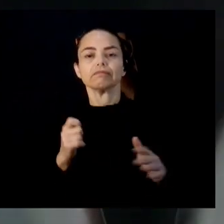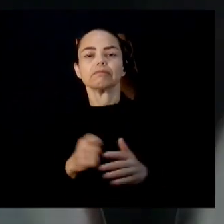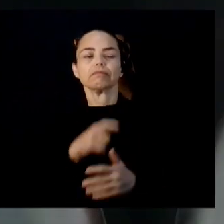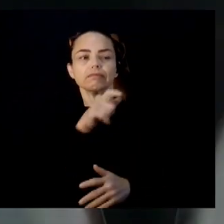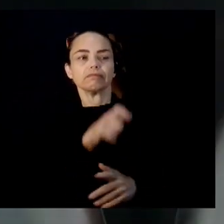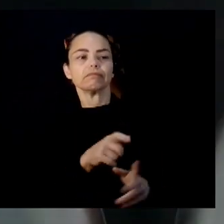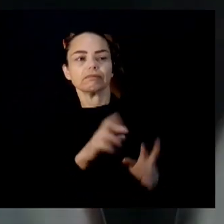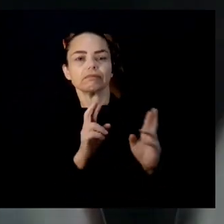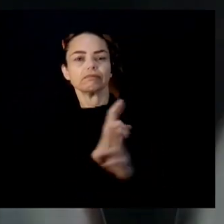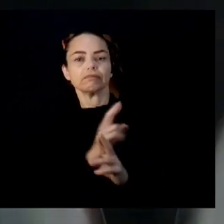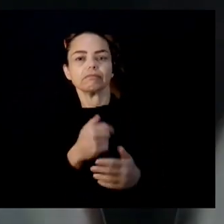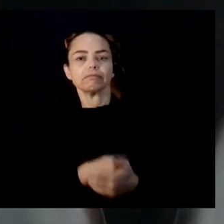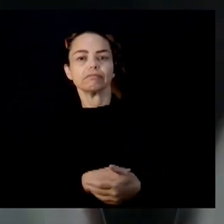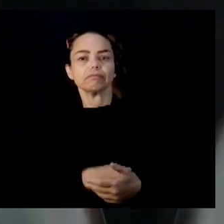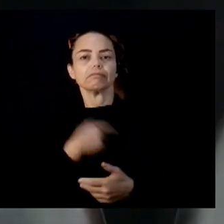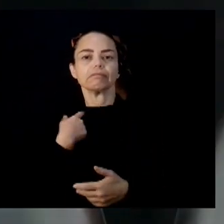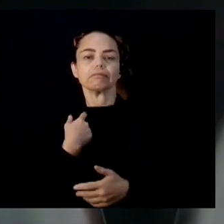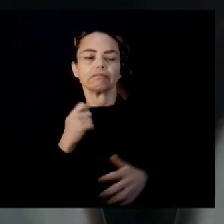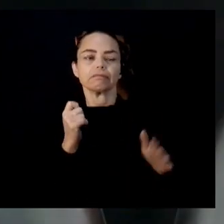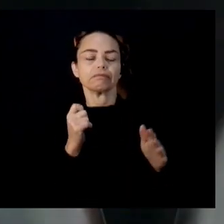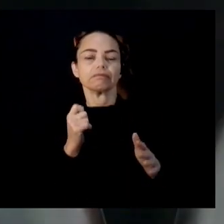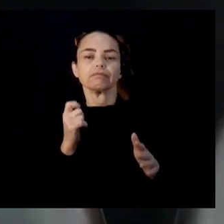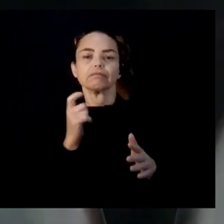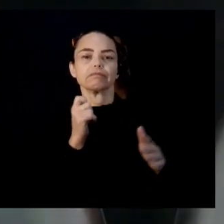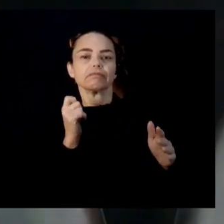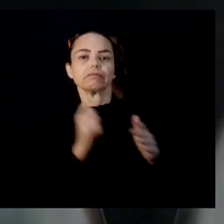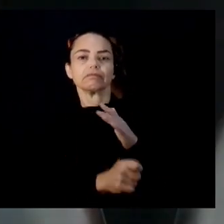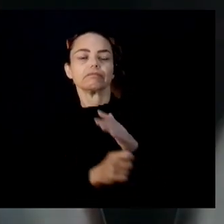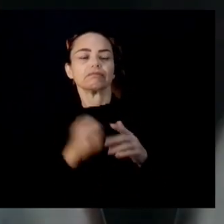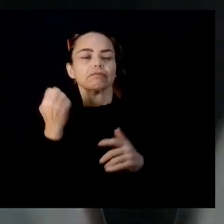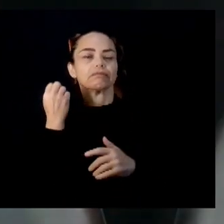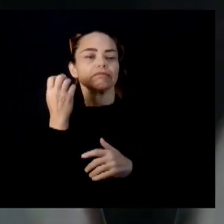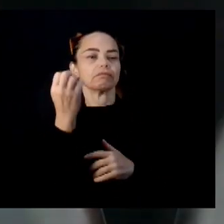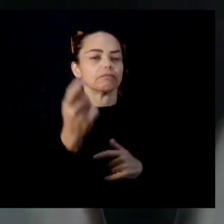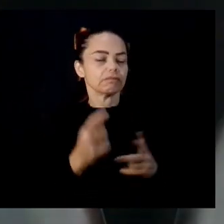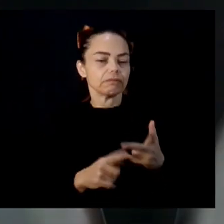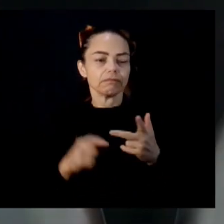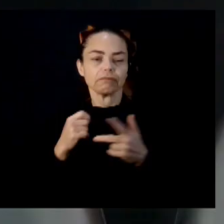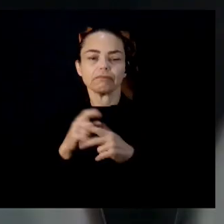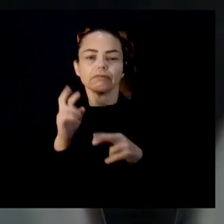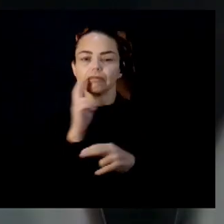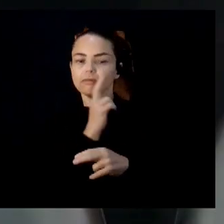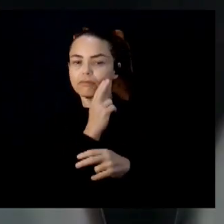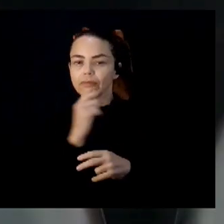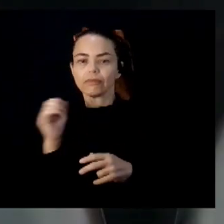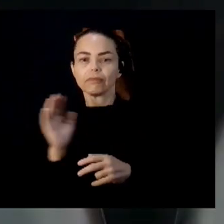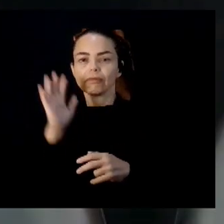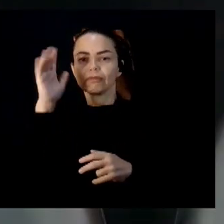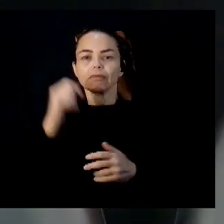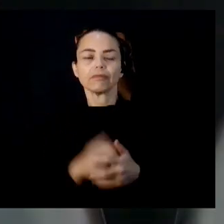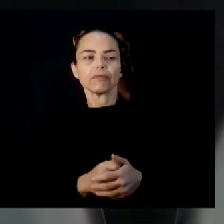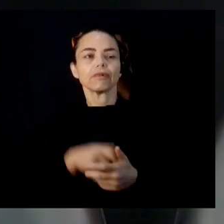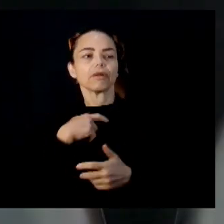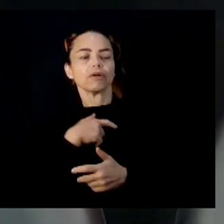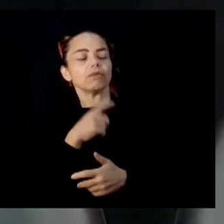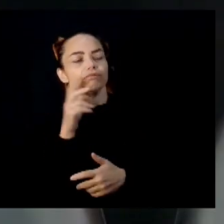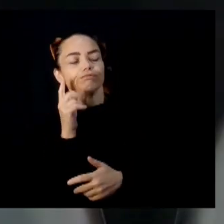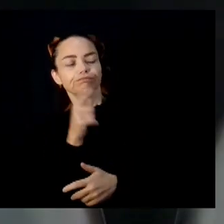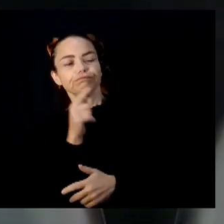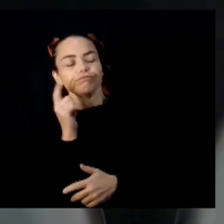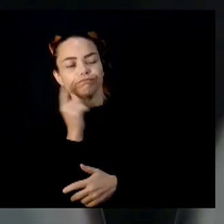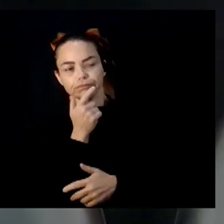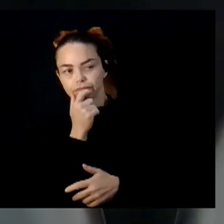E o investimento não está necessariamente em viagens longas, em restaurantes caros. O investimento está, talvez,